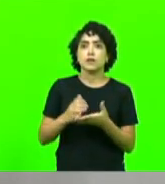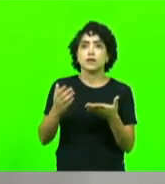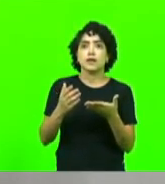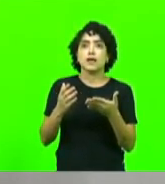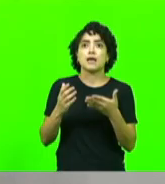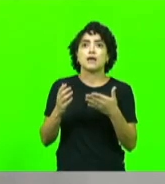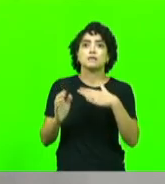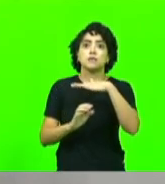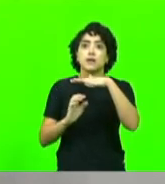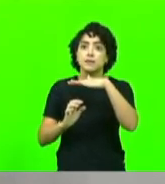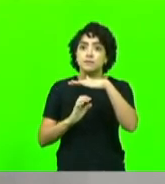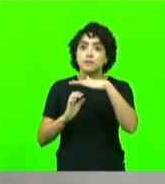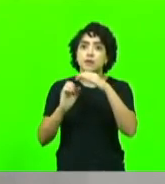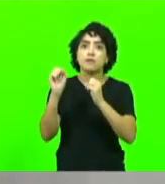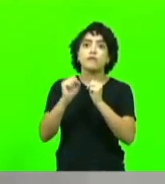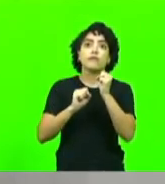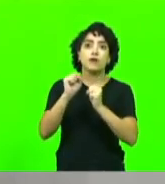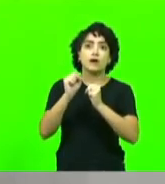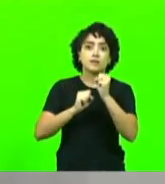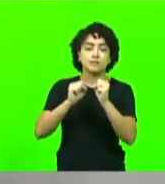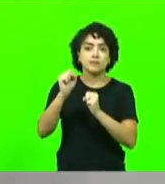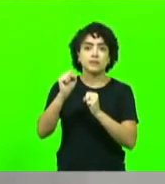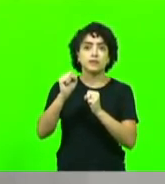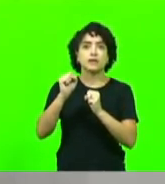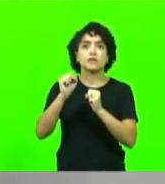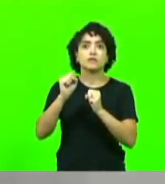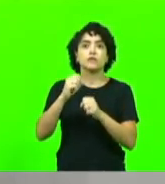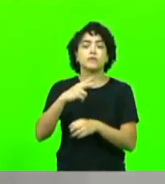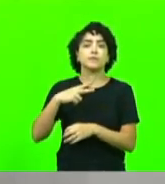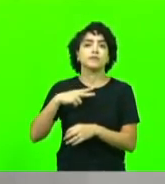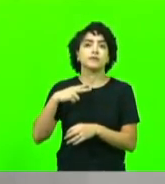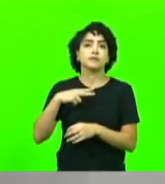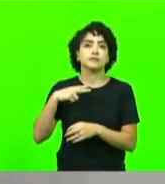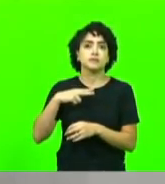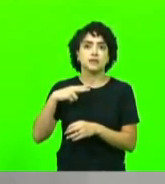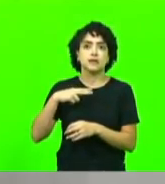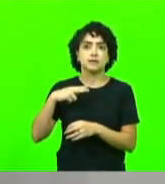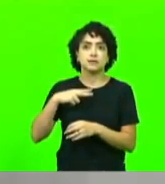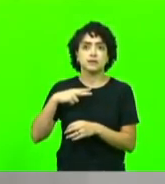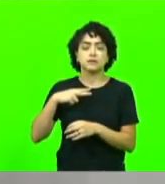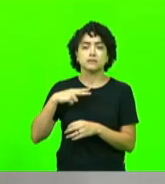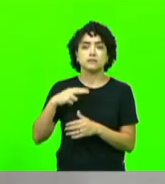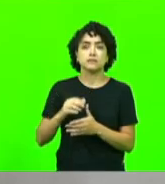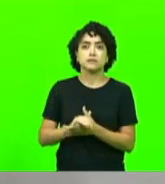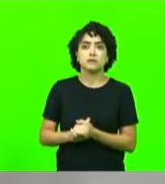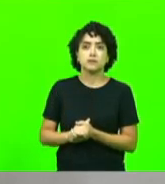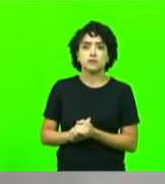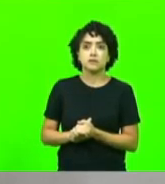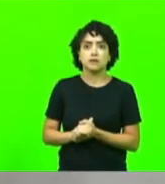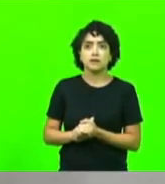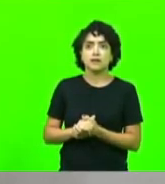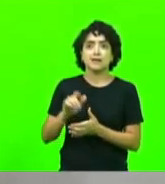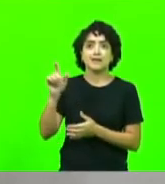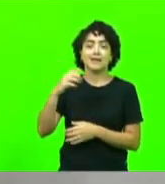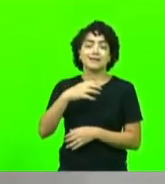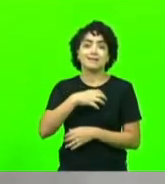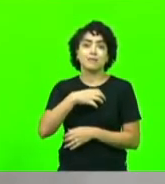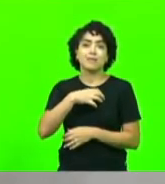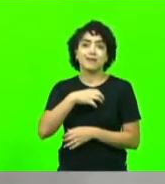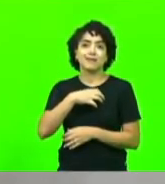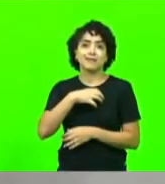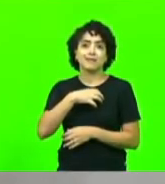privatizada, que eu já comentei aqui semana passada, a refinaria da Bahia, ela já